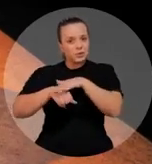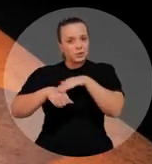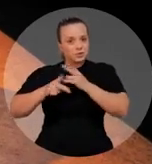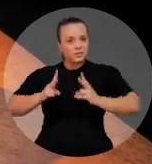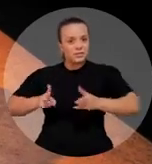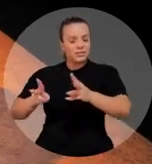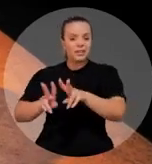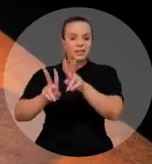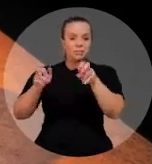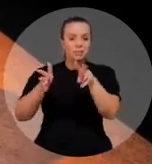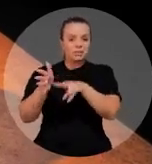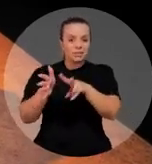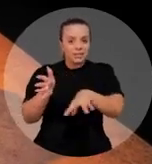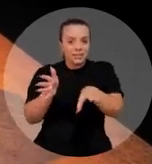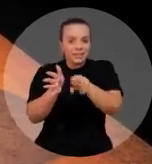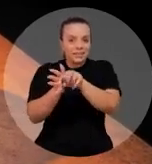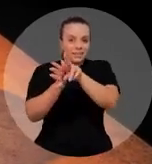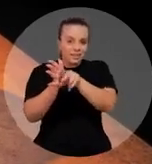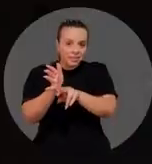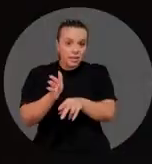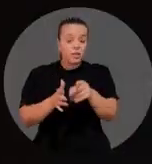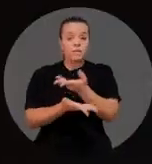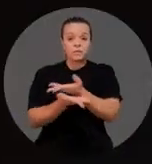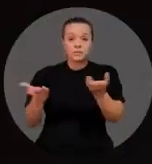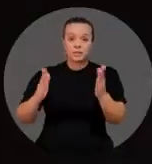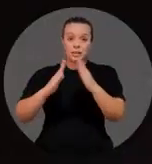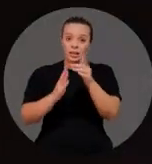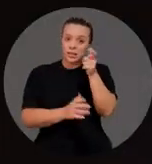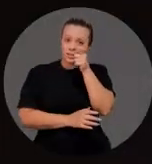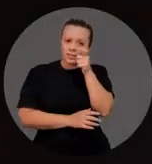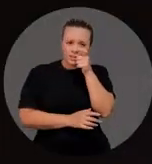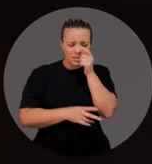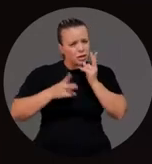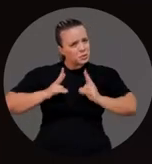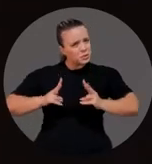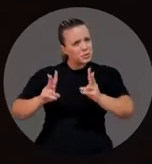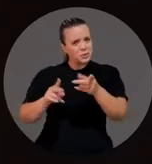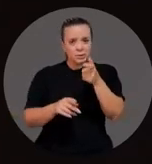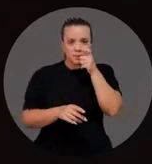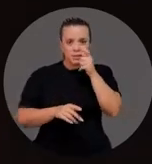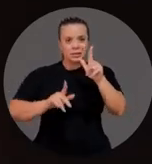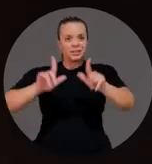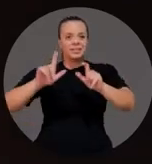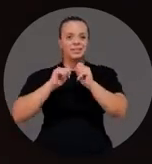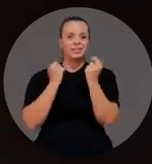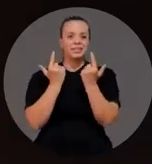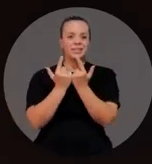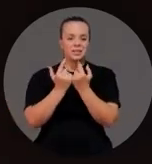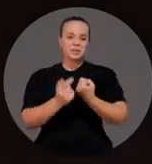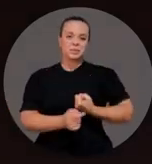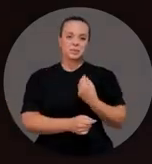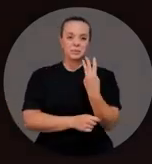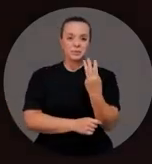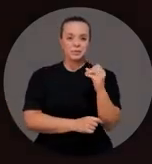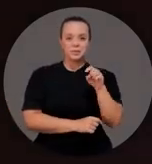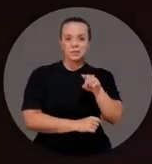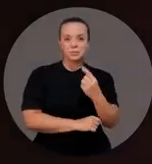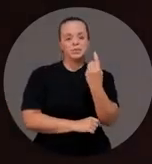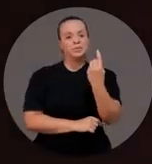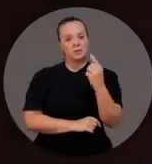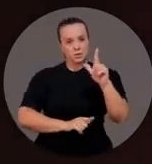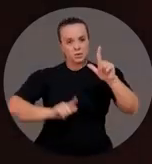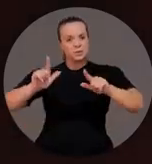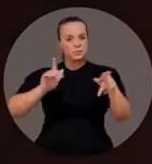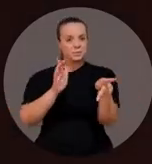bloco a gente volta para continuar falando sobre o audiovisual. E você que tá aí nos assistindo, fica aqui com a gente na TV Assembleia,